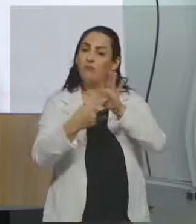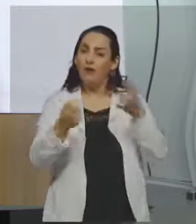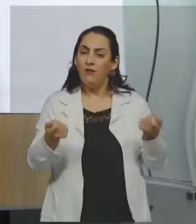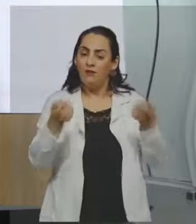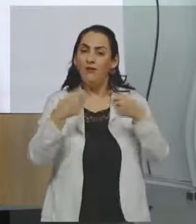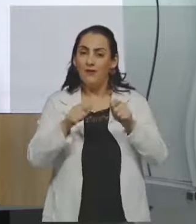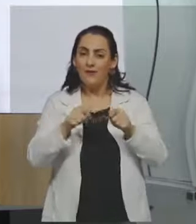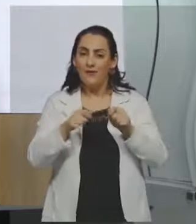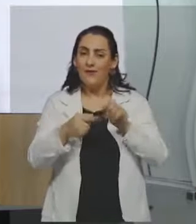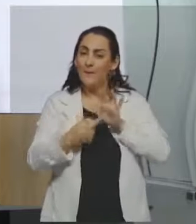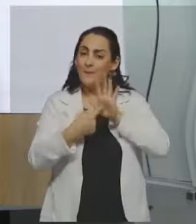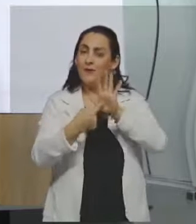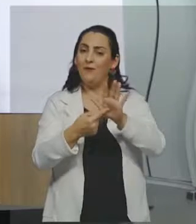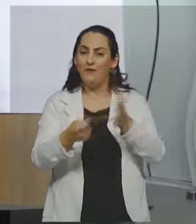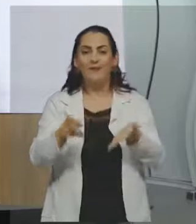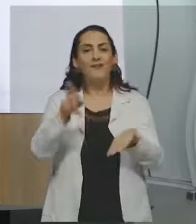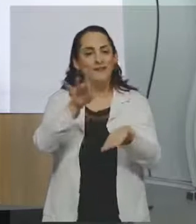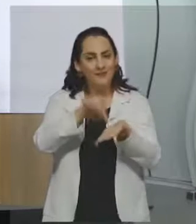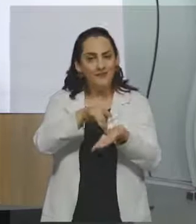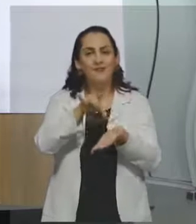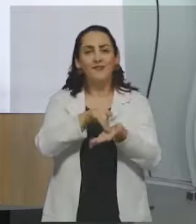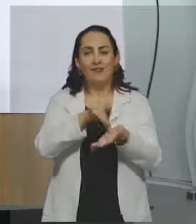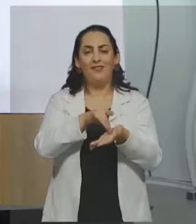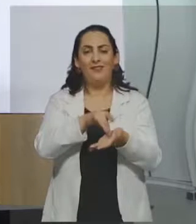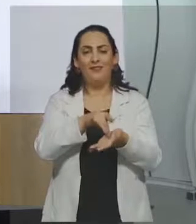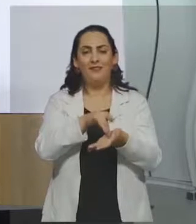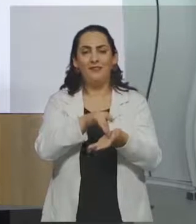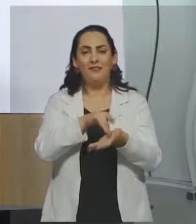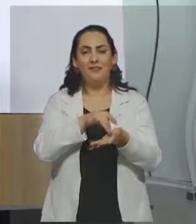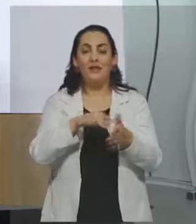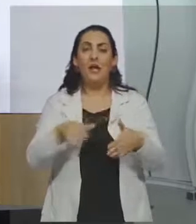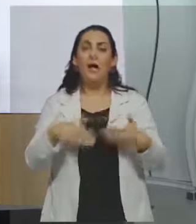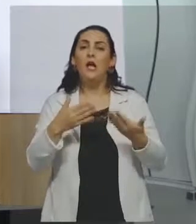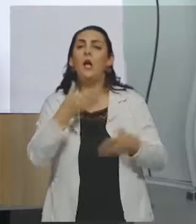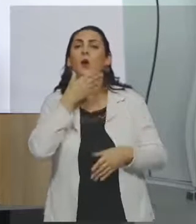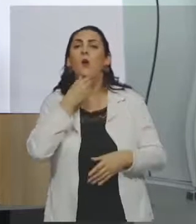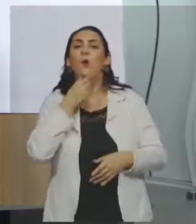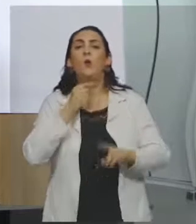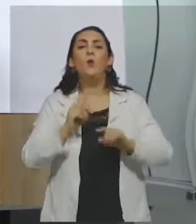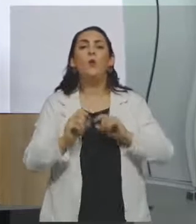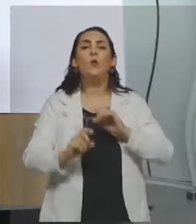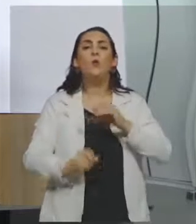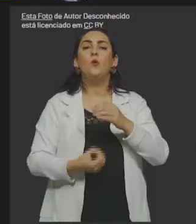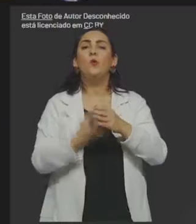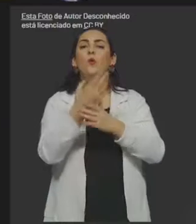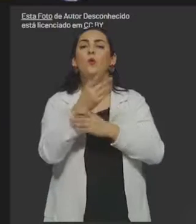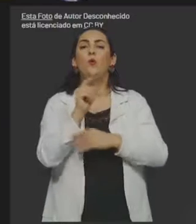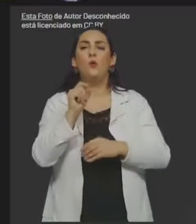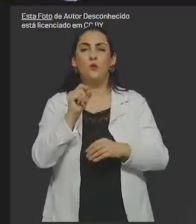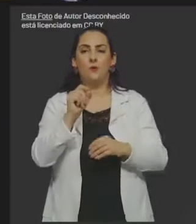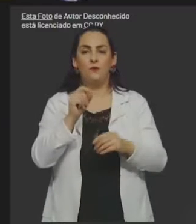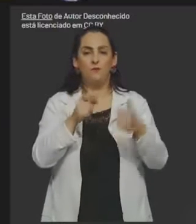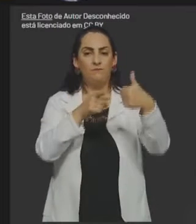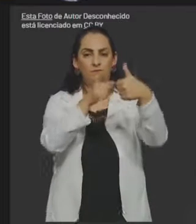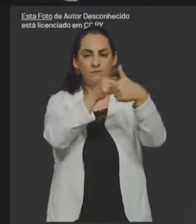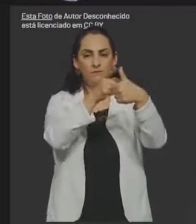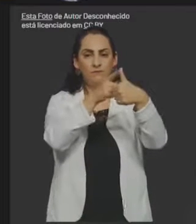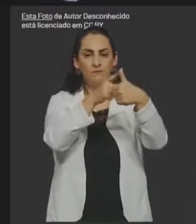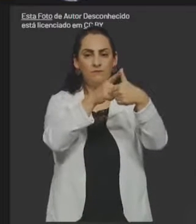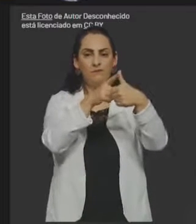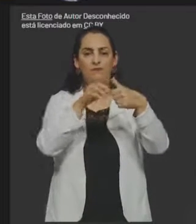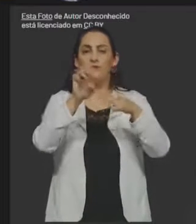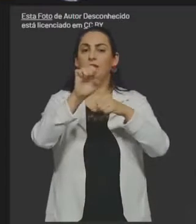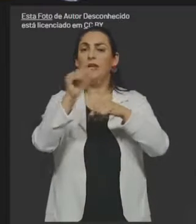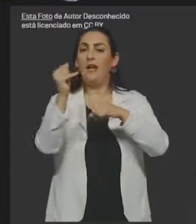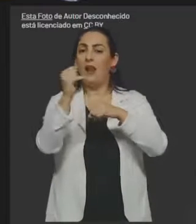que Bohr estabeleceu. Então, ele estabeleceu os seguintes postulados. Primeiro, Os elétrons nos átomos movimentam-se ao redor